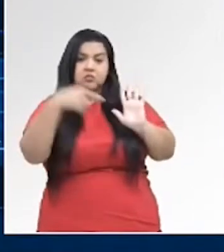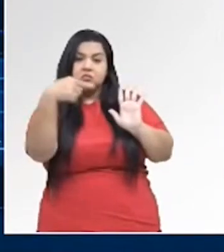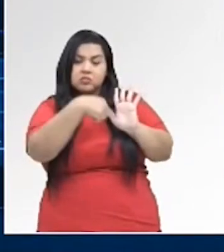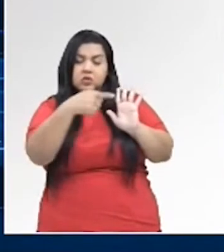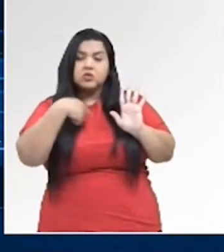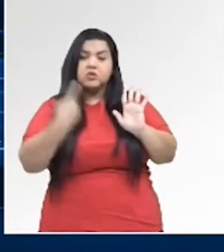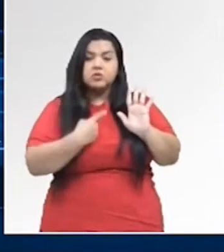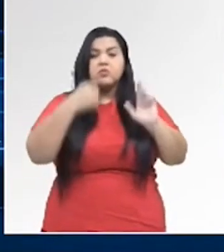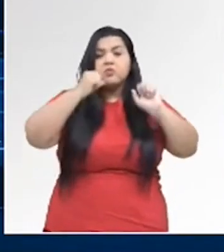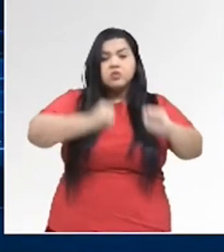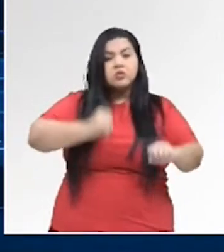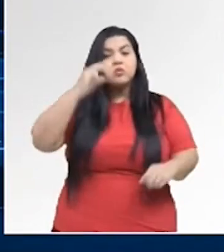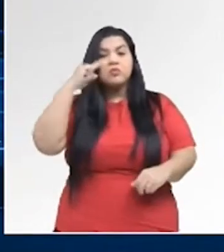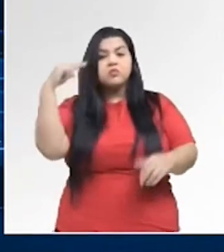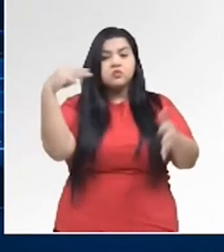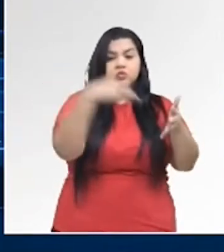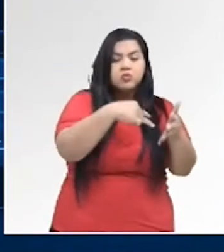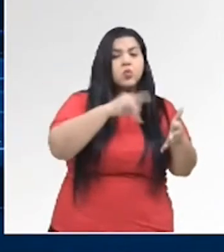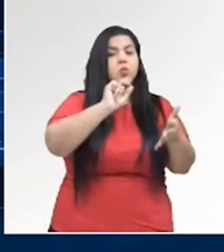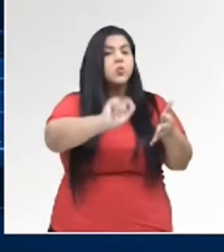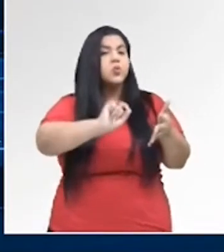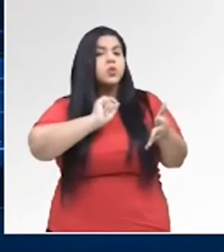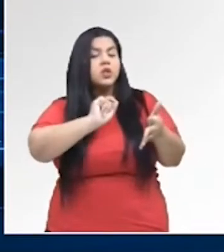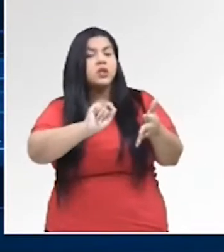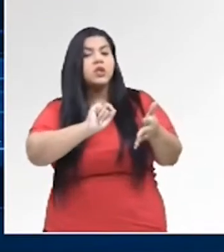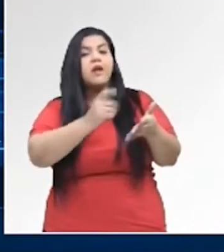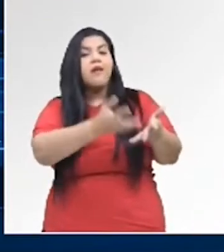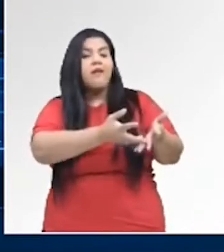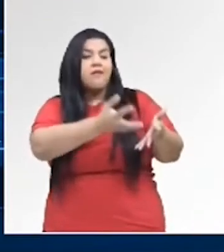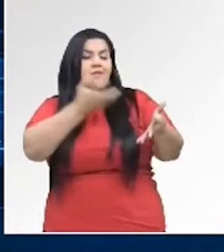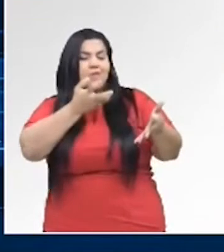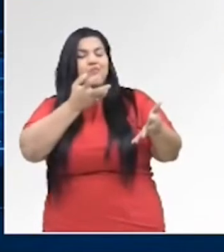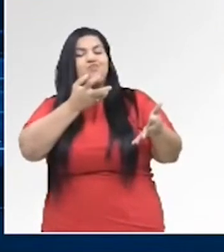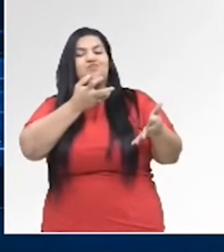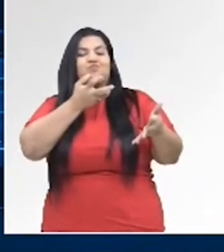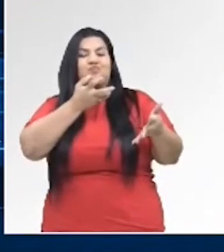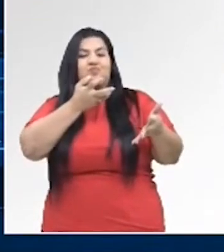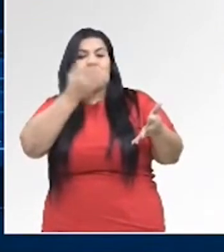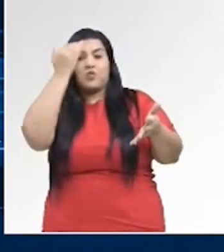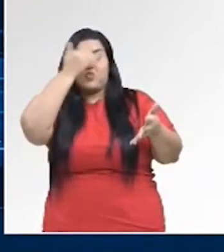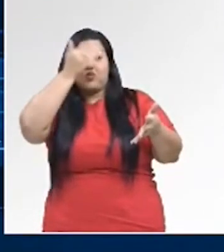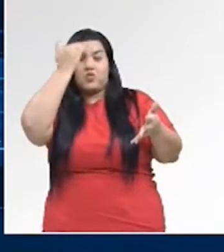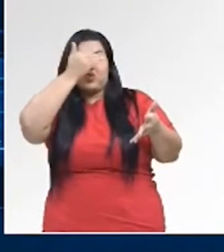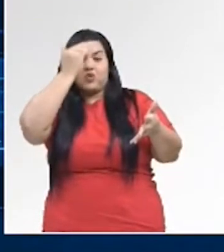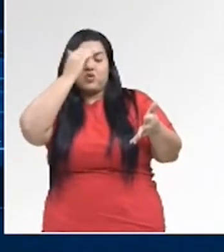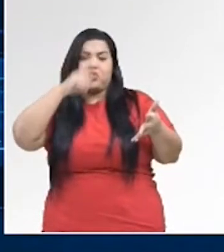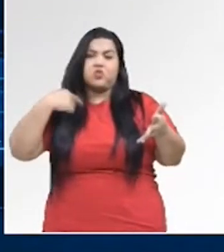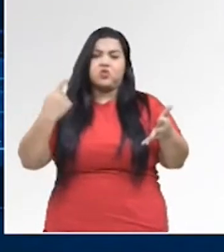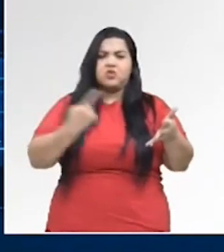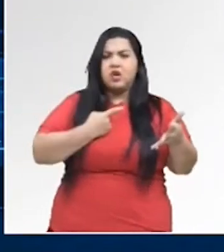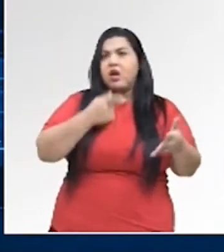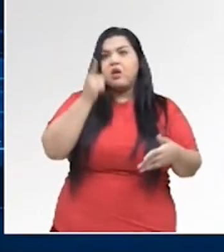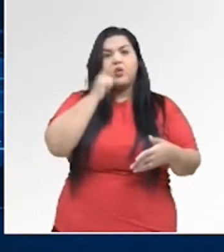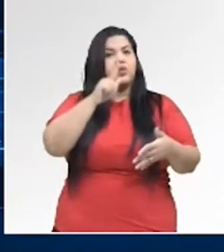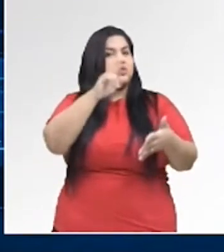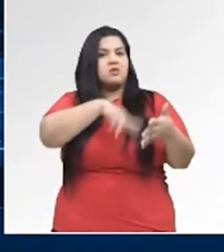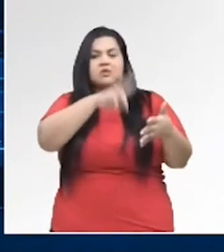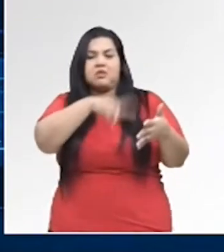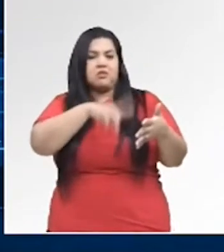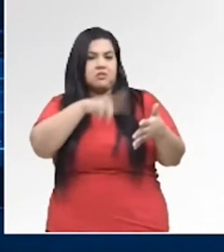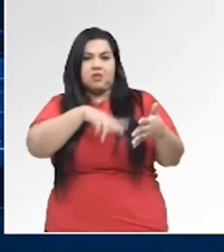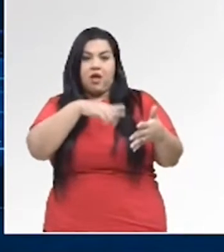nós podemos observar, né, que requer uma interpretação nossa. Não, eu não consigo ler